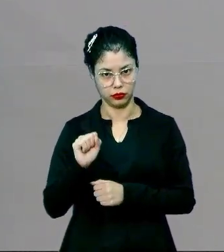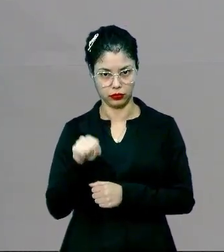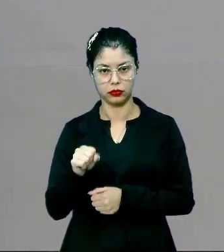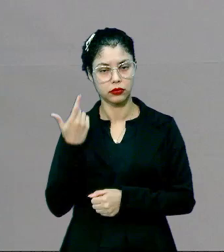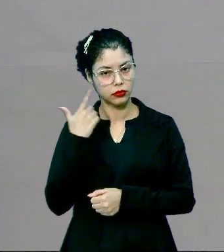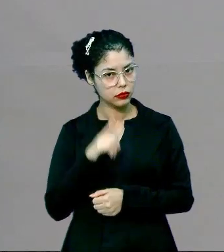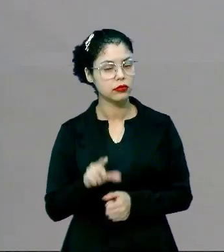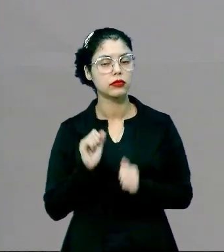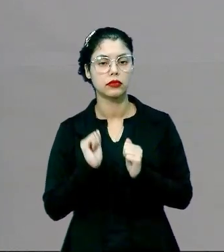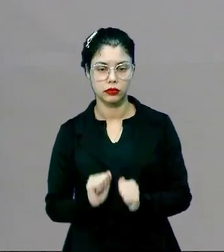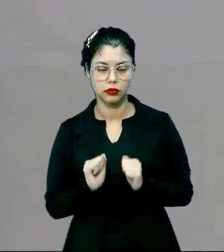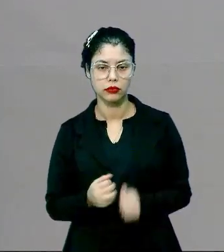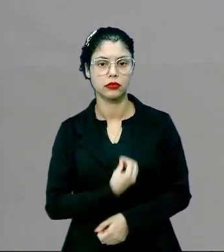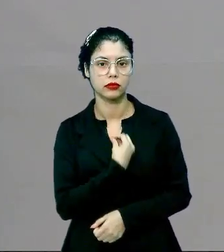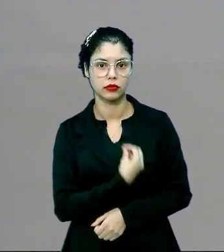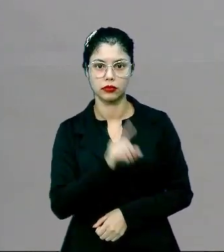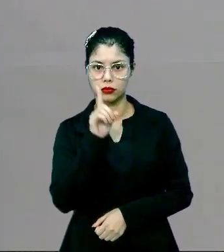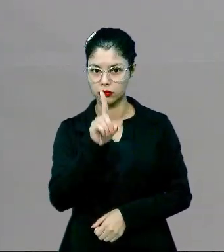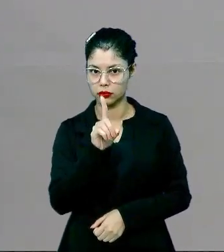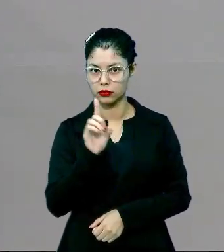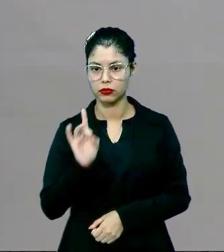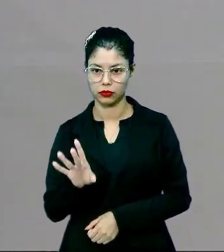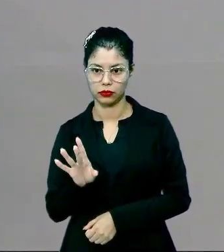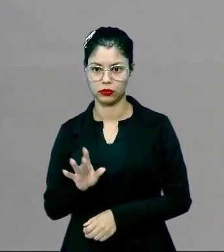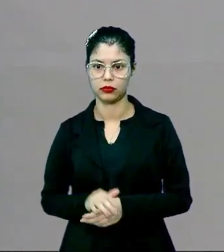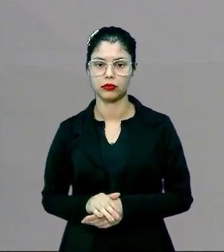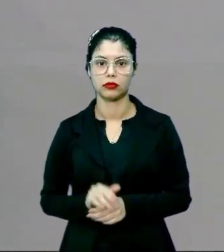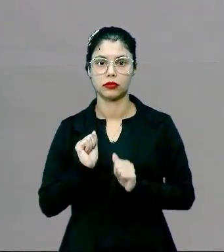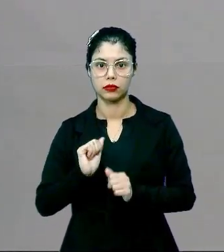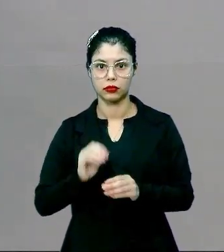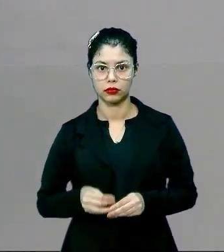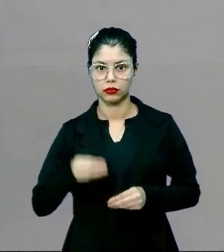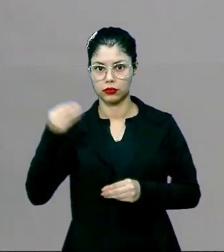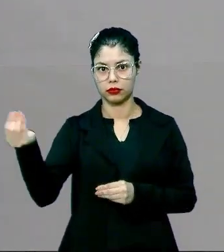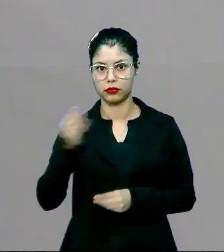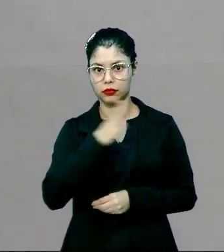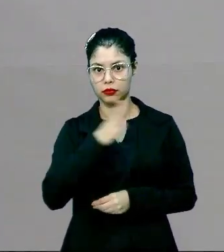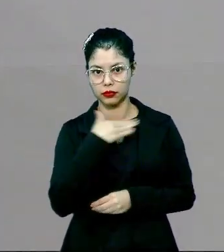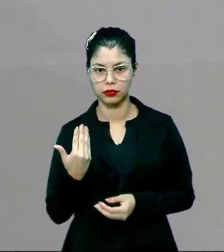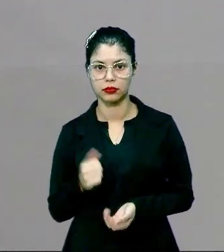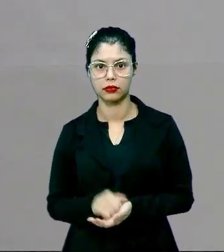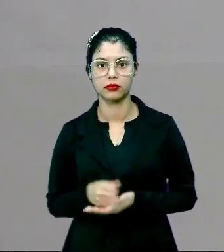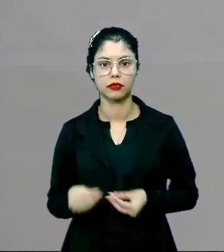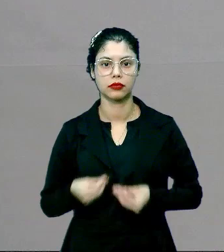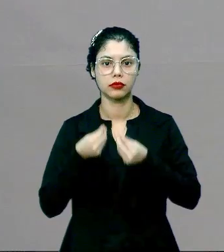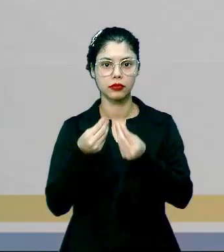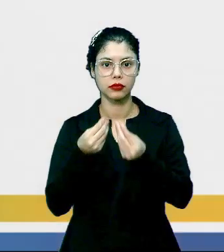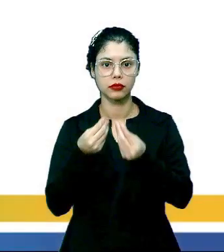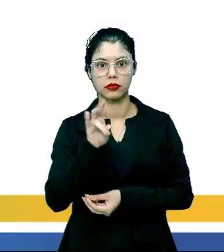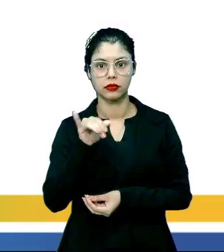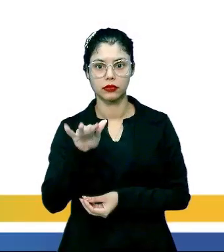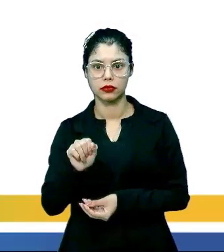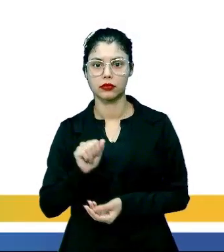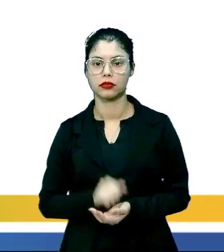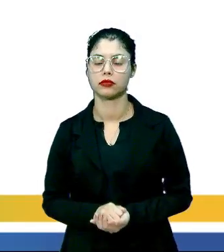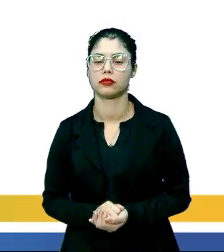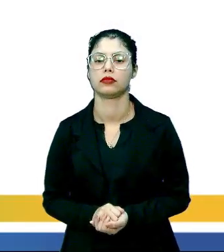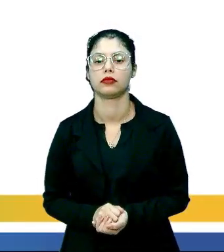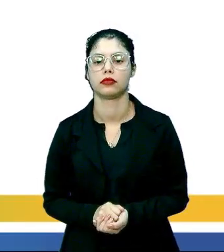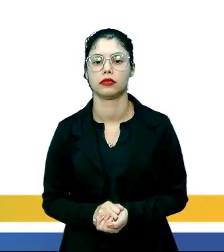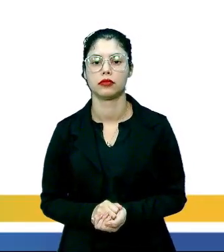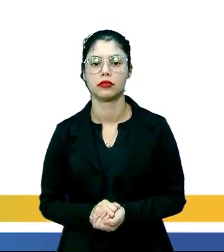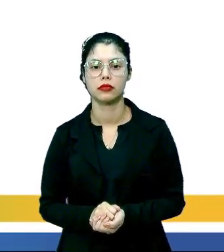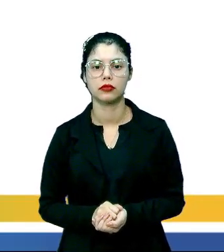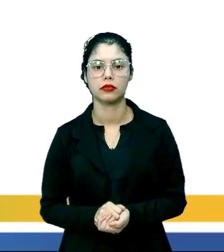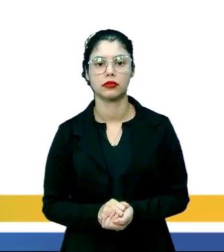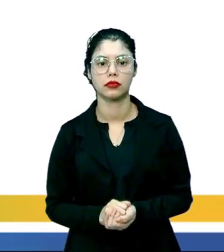Sim, você pode viver com um rim só, normal, pode doar outro, não precisa morrer para doar rim não, tá certo? Então,